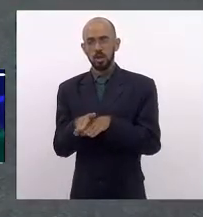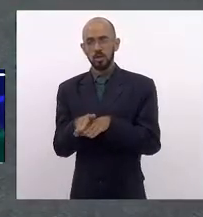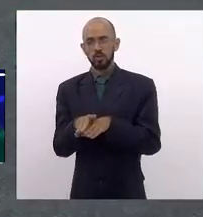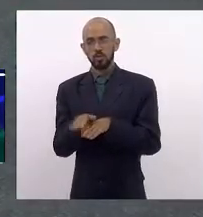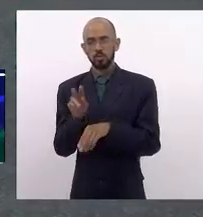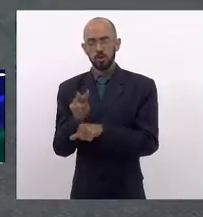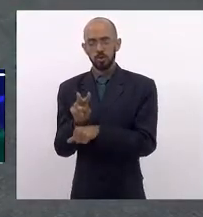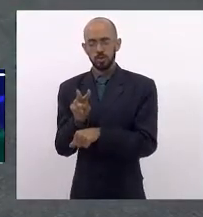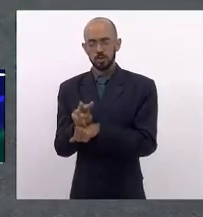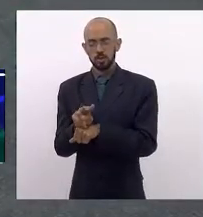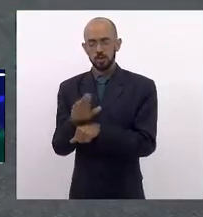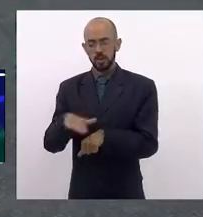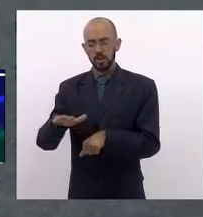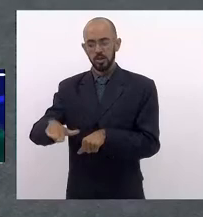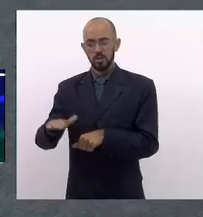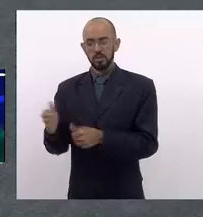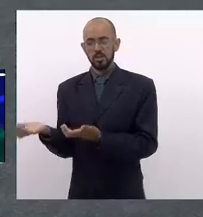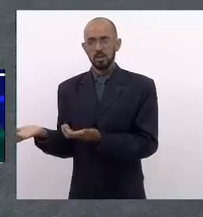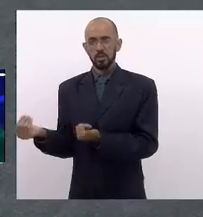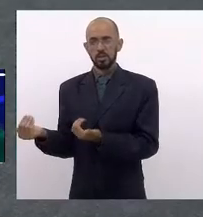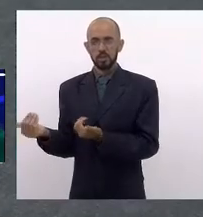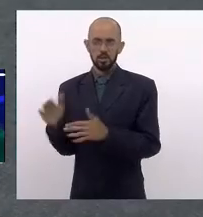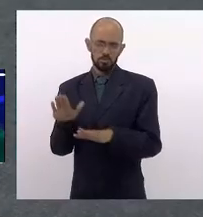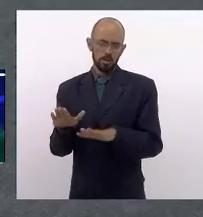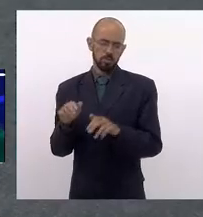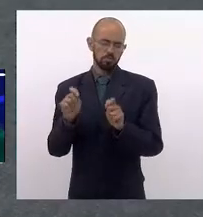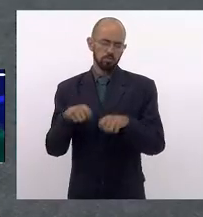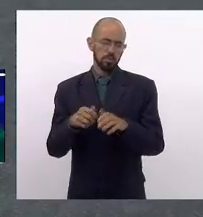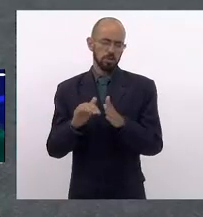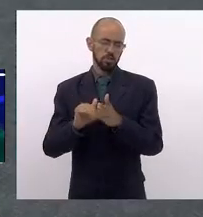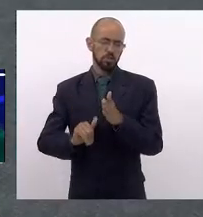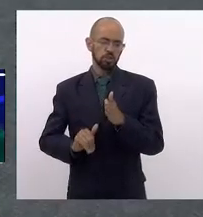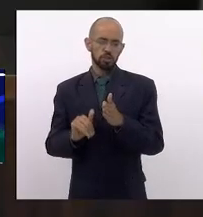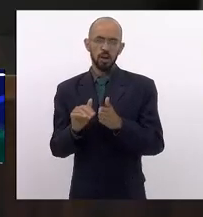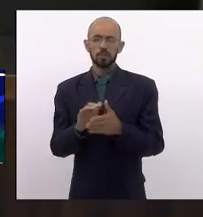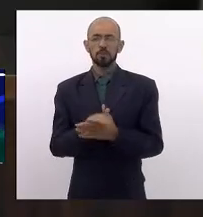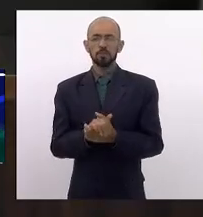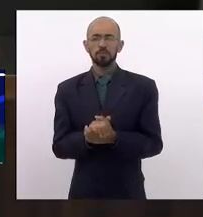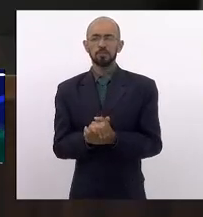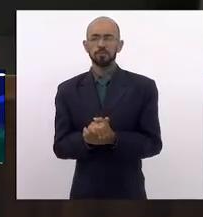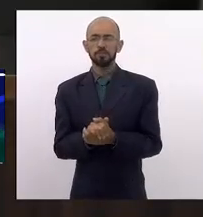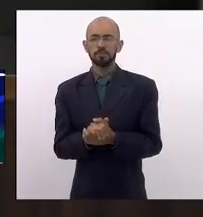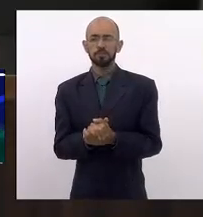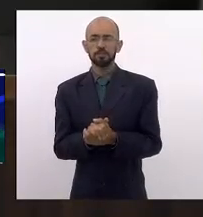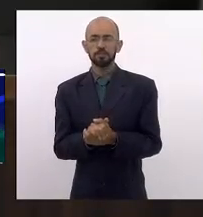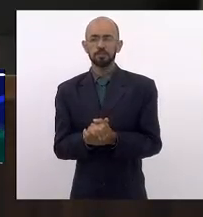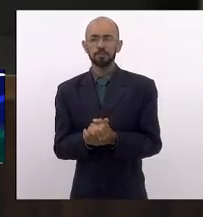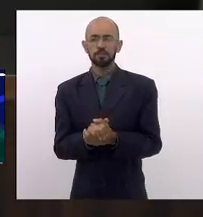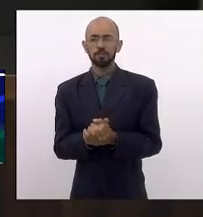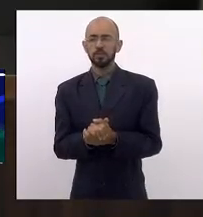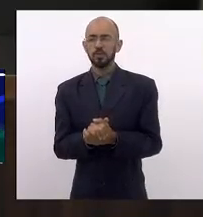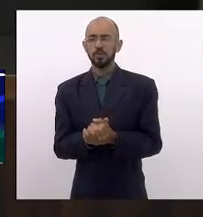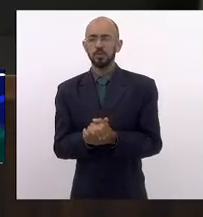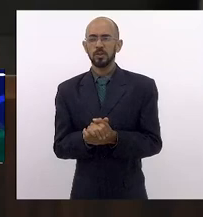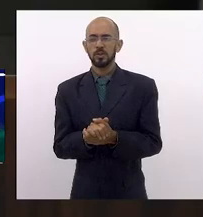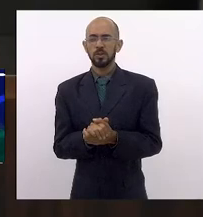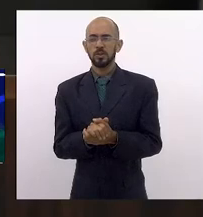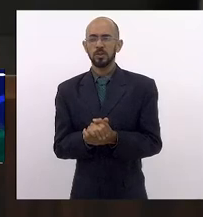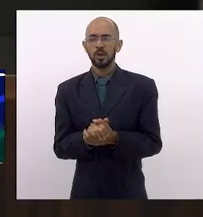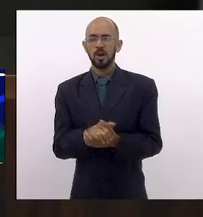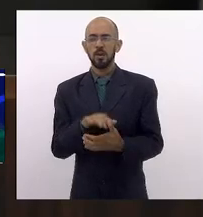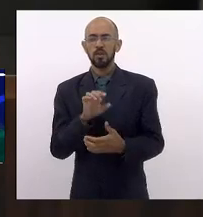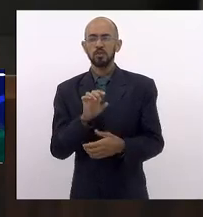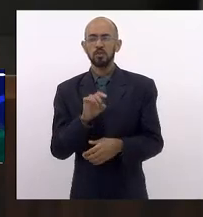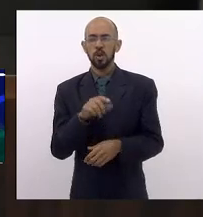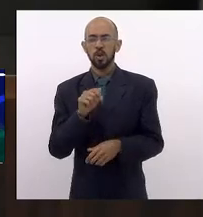e do Adolescente os é dica Mas a gente pode ir à frente a que as pessoas ficaram